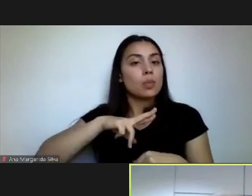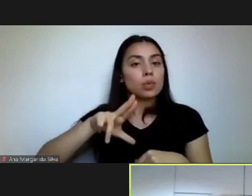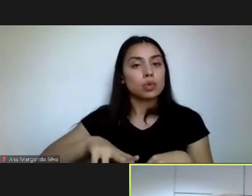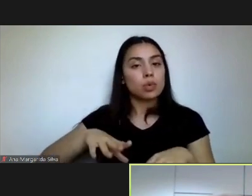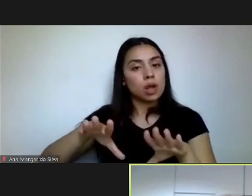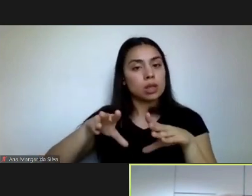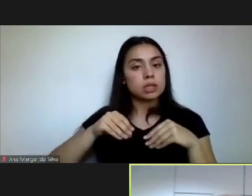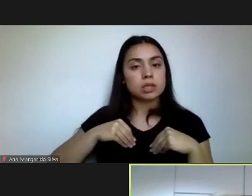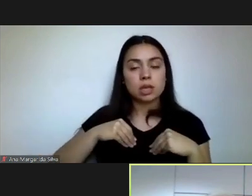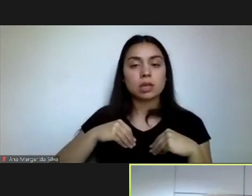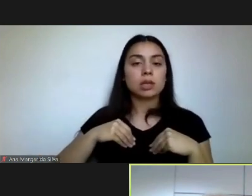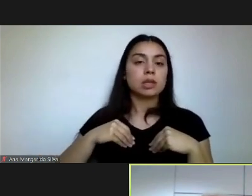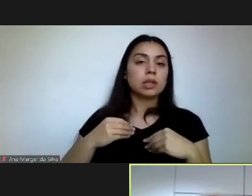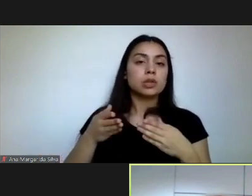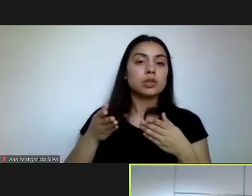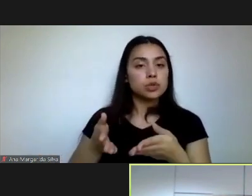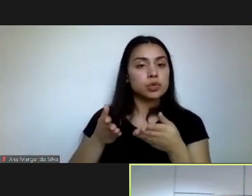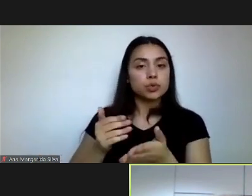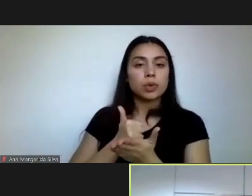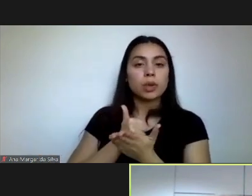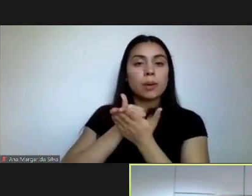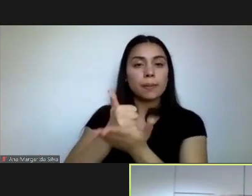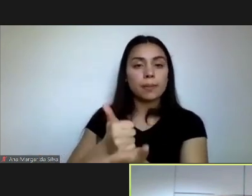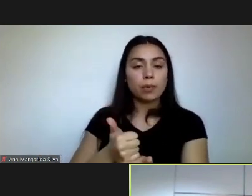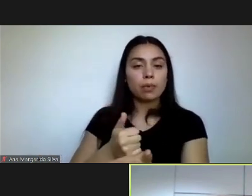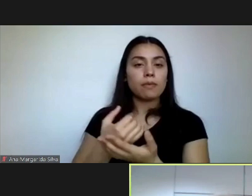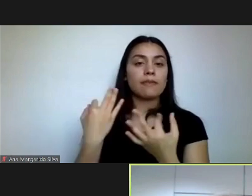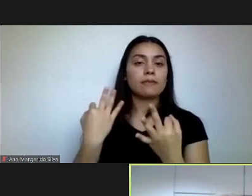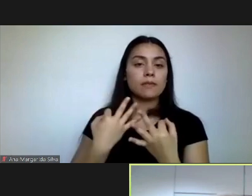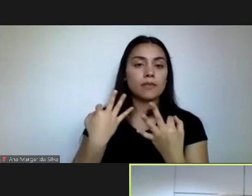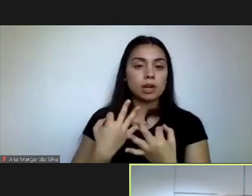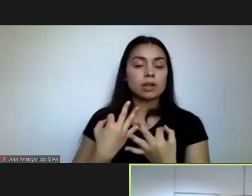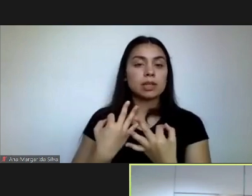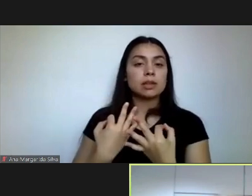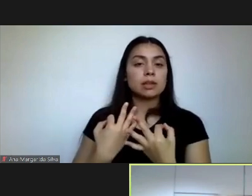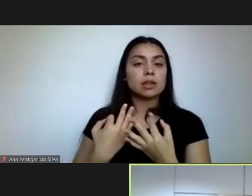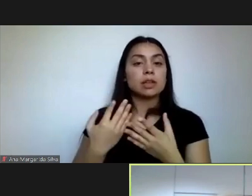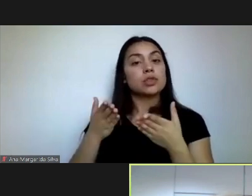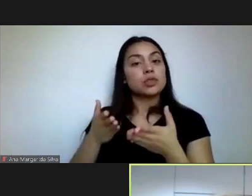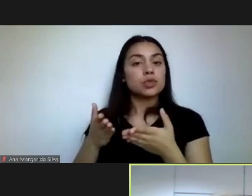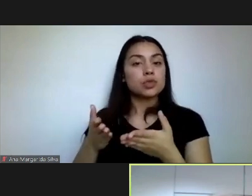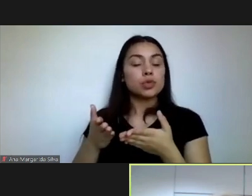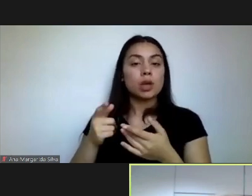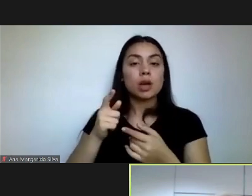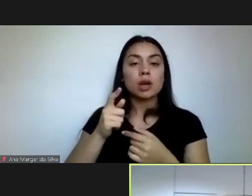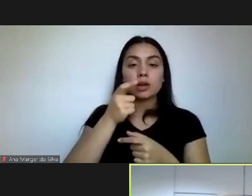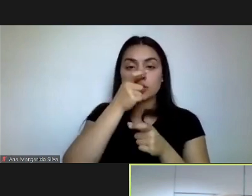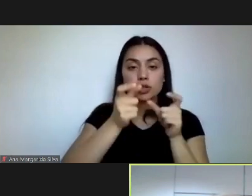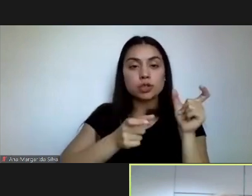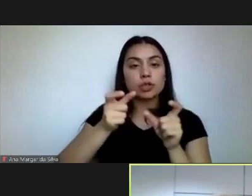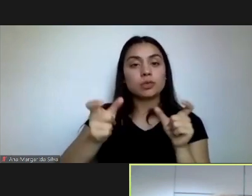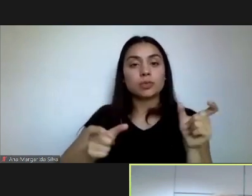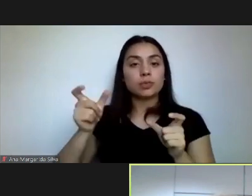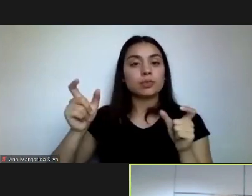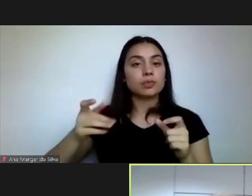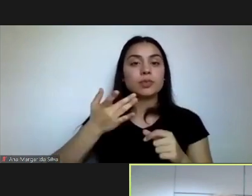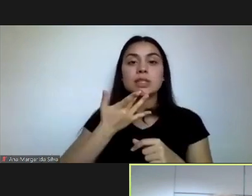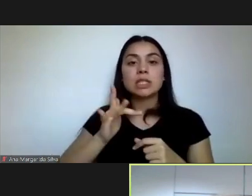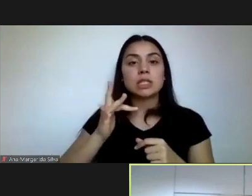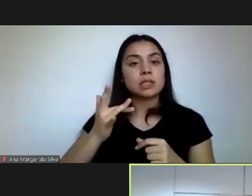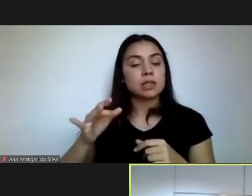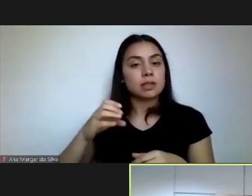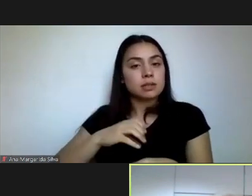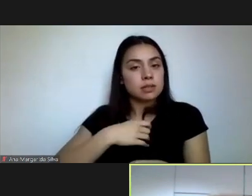todos os que os que para cá querem vir viver, como país de imigrantes que somos, temos que ser bom país de